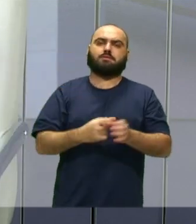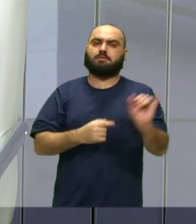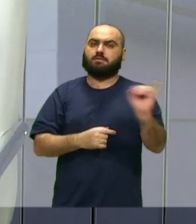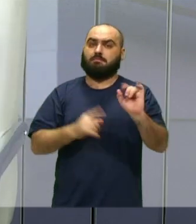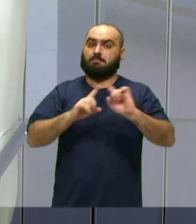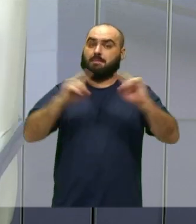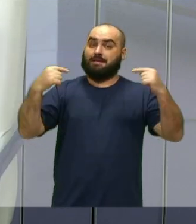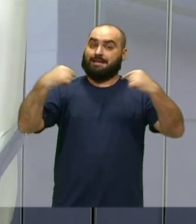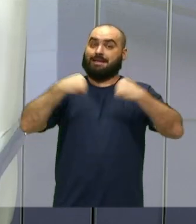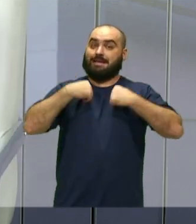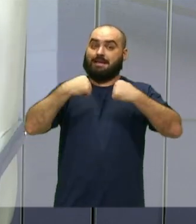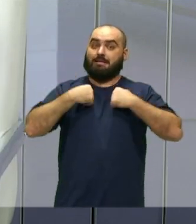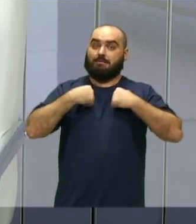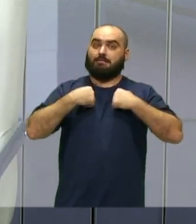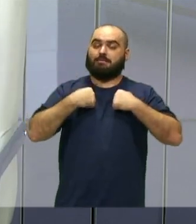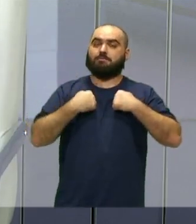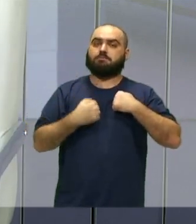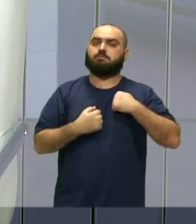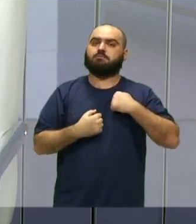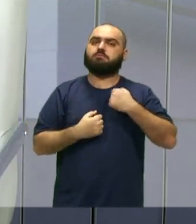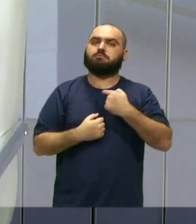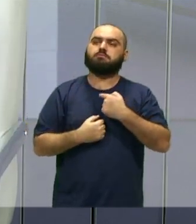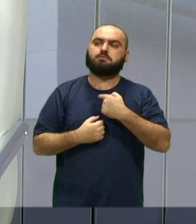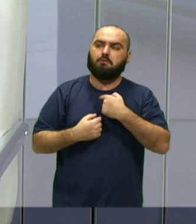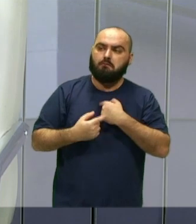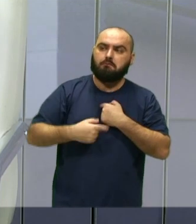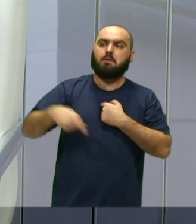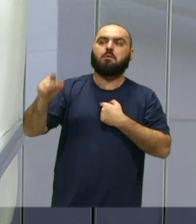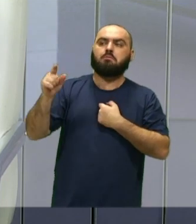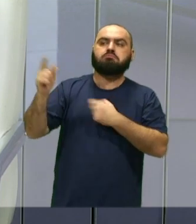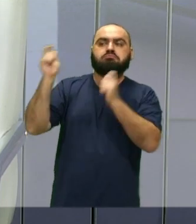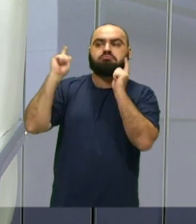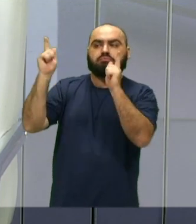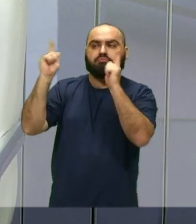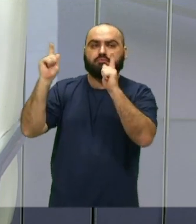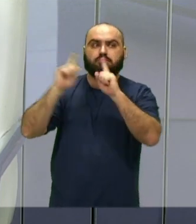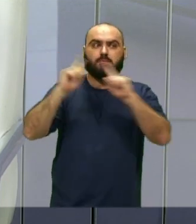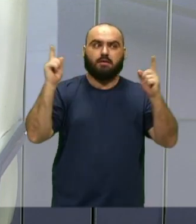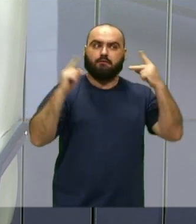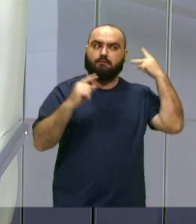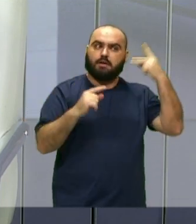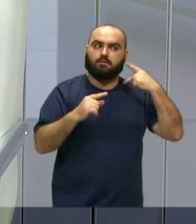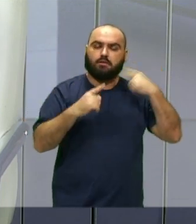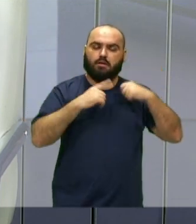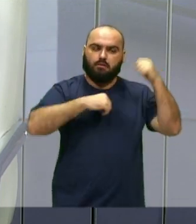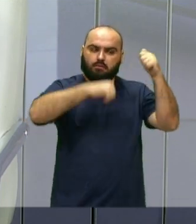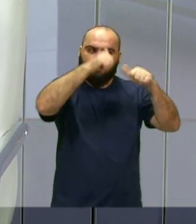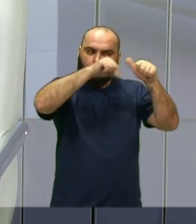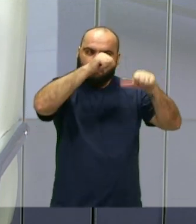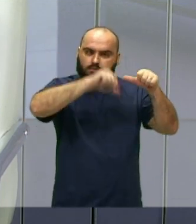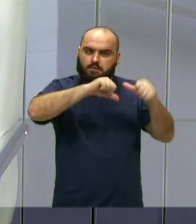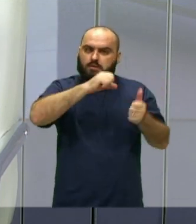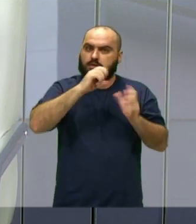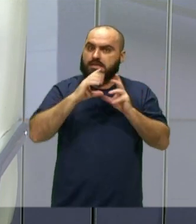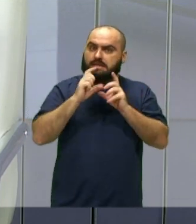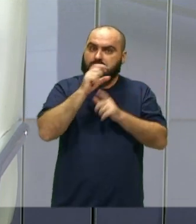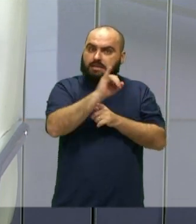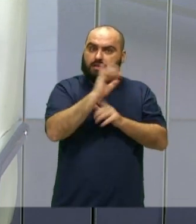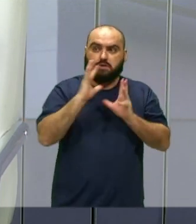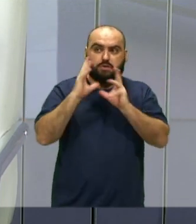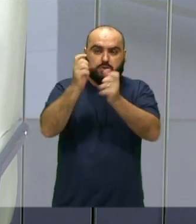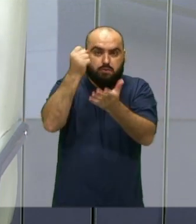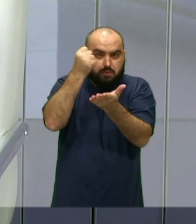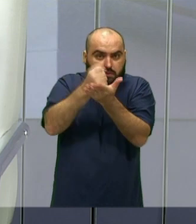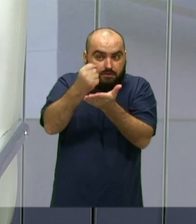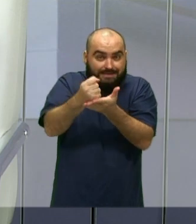minha parte, como itajaiense, eu posso curtir. Como vereadora, eu tenho que analisar se aqueles contratos foram feitos de